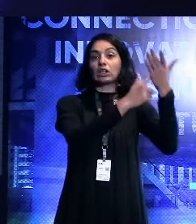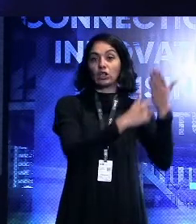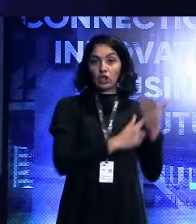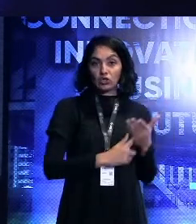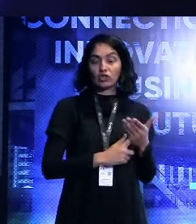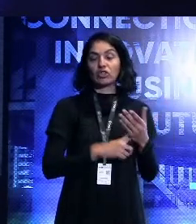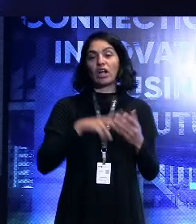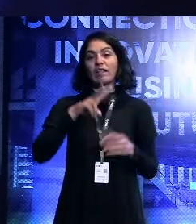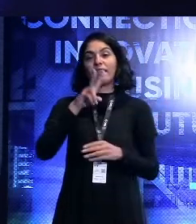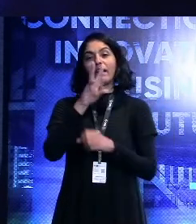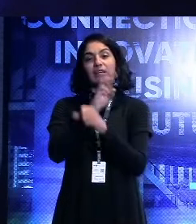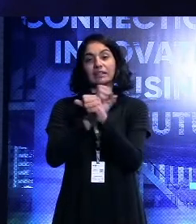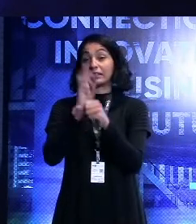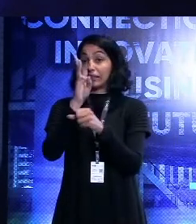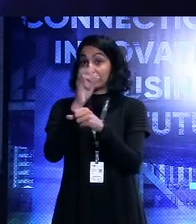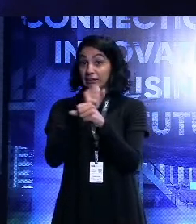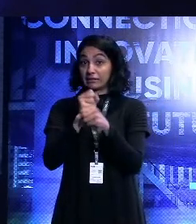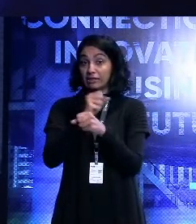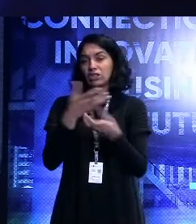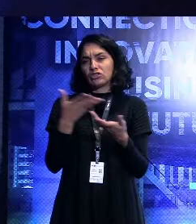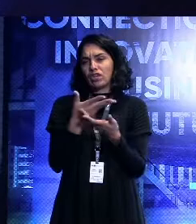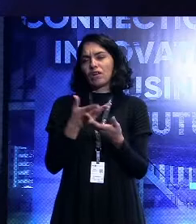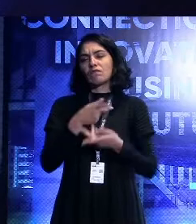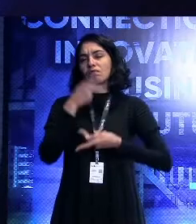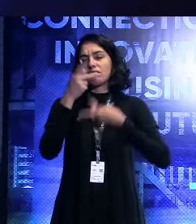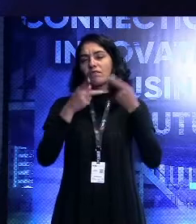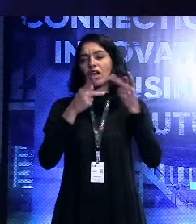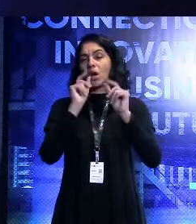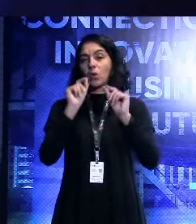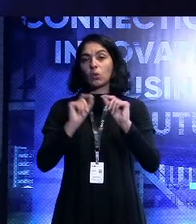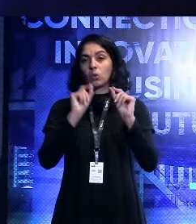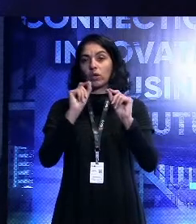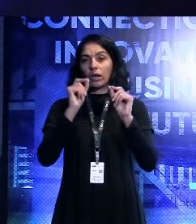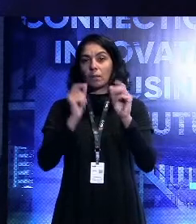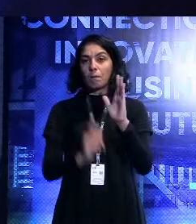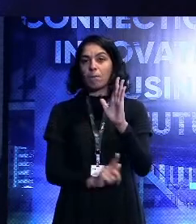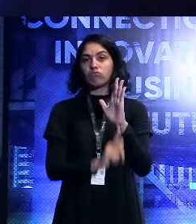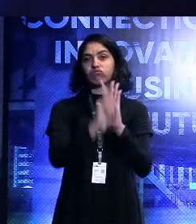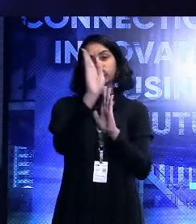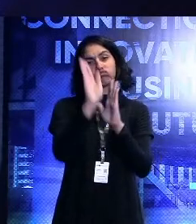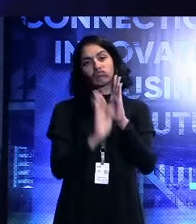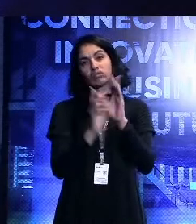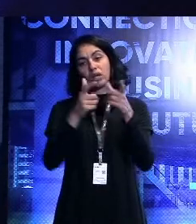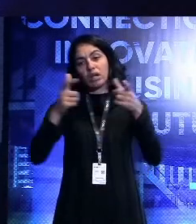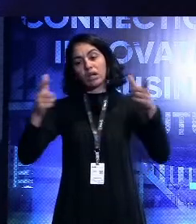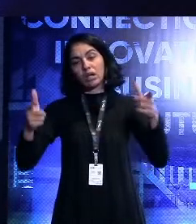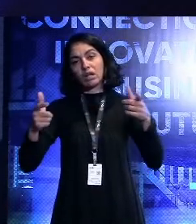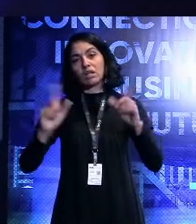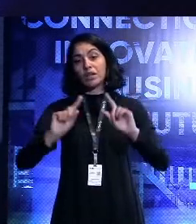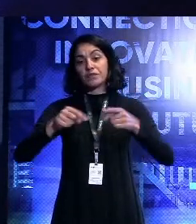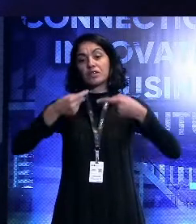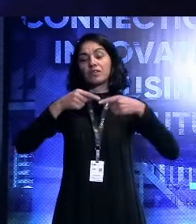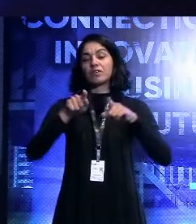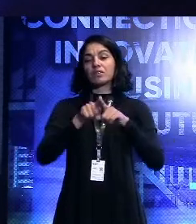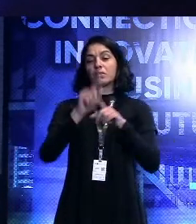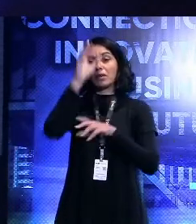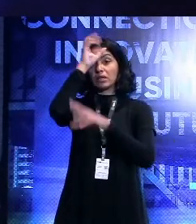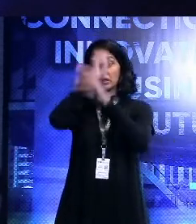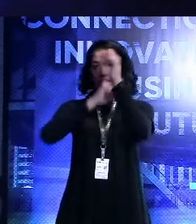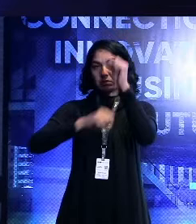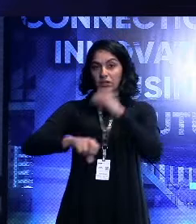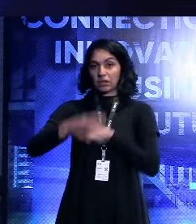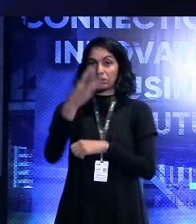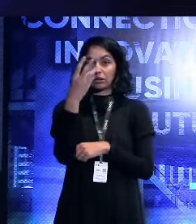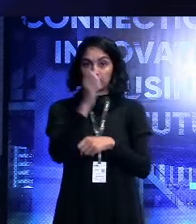a gente vai falar hoje sobre isso, sobre o crescimento da área de tecnologia, especificamente os nossos grandes desafios e alguns aprendizados também nesses últimos 3 anos,